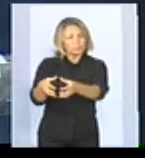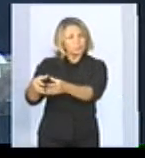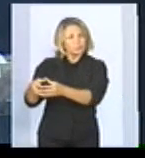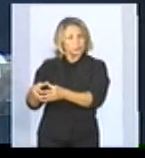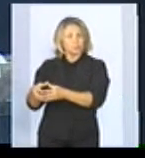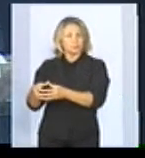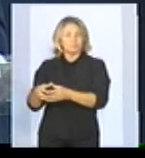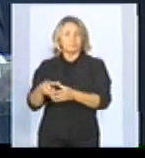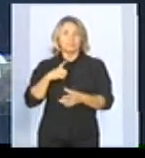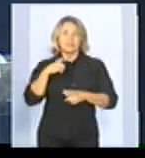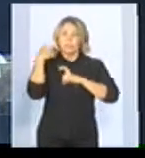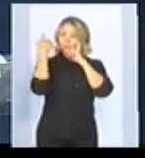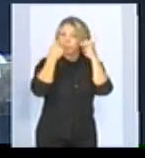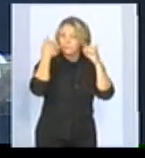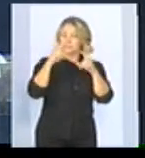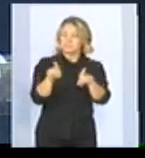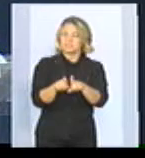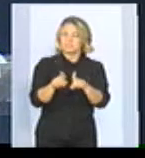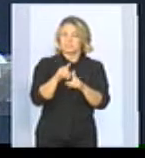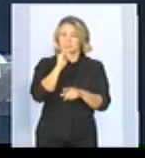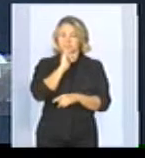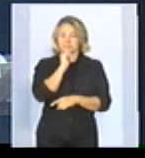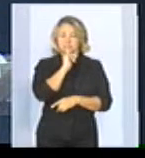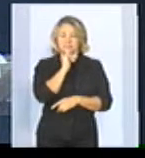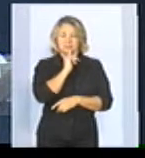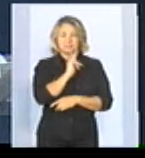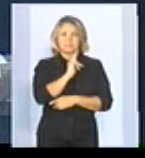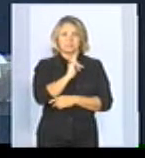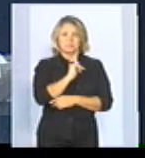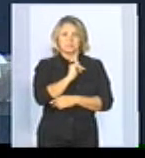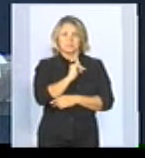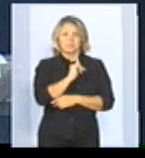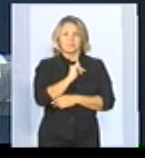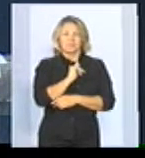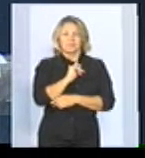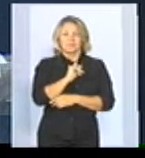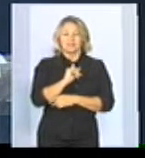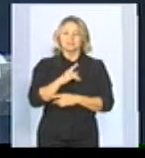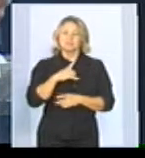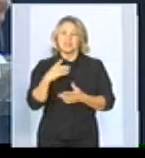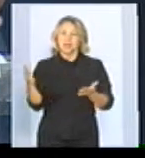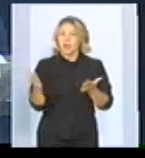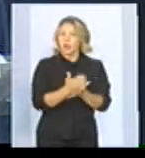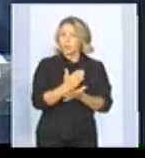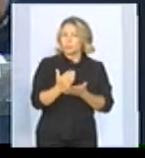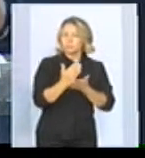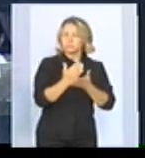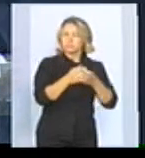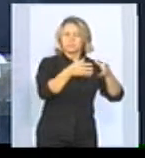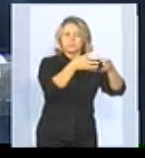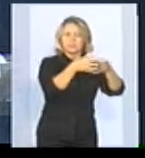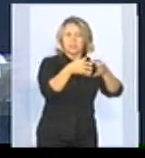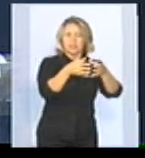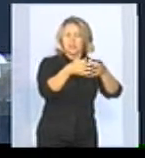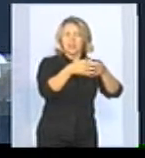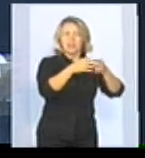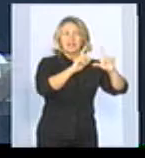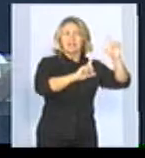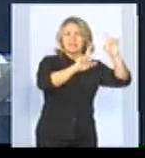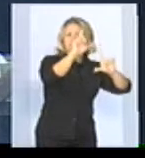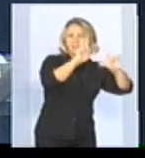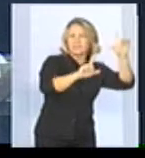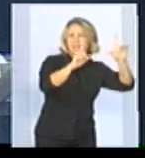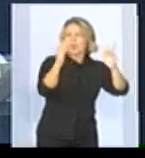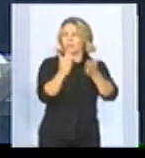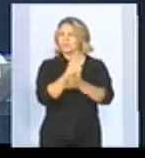há uma preocupação também de que determinados canais já estabelecidos desejados pelos assinantes não